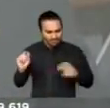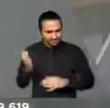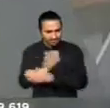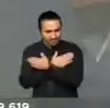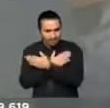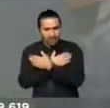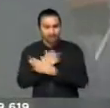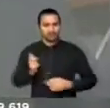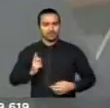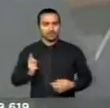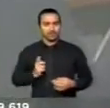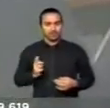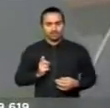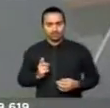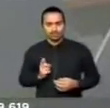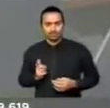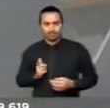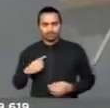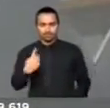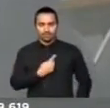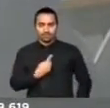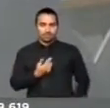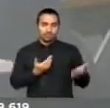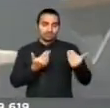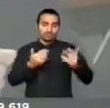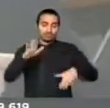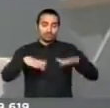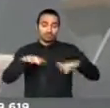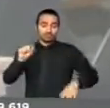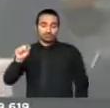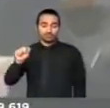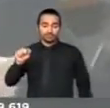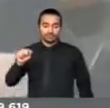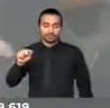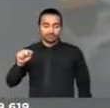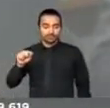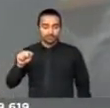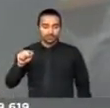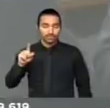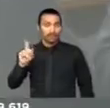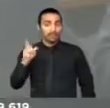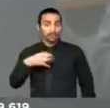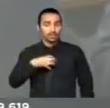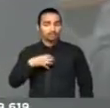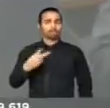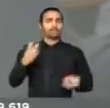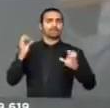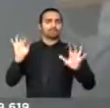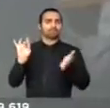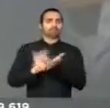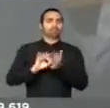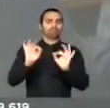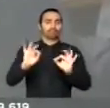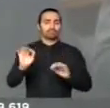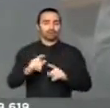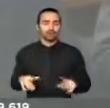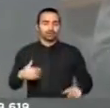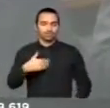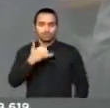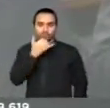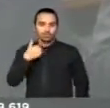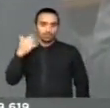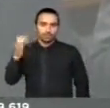desemprego. Nós jovens, talvez, ainda não sentimos na pele. Mas eu não quero, pelo que